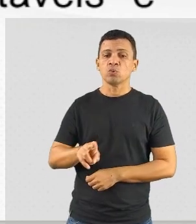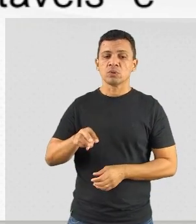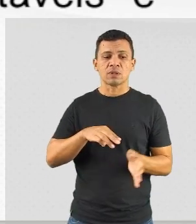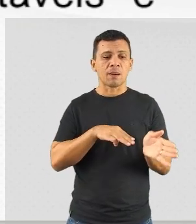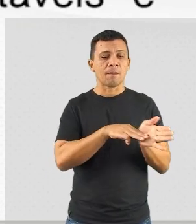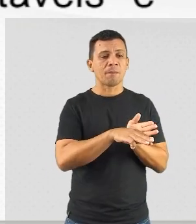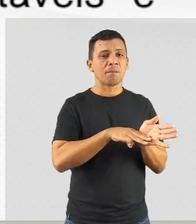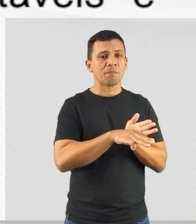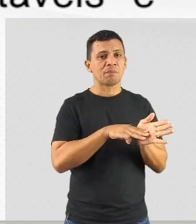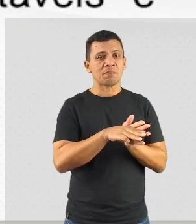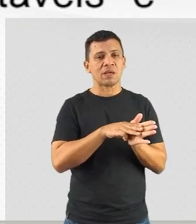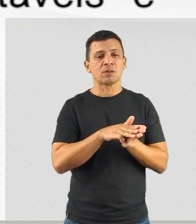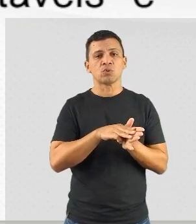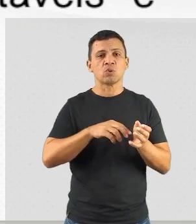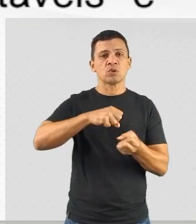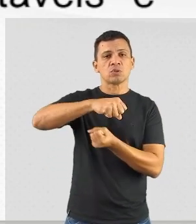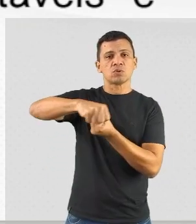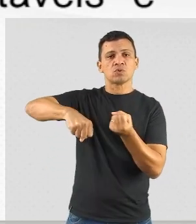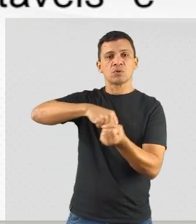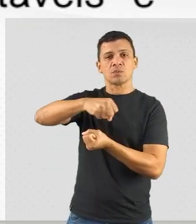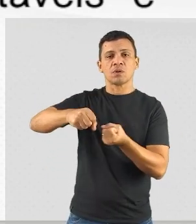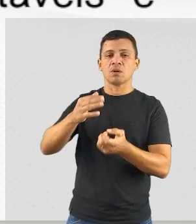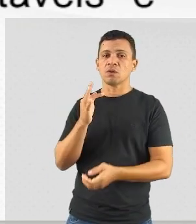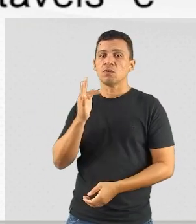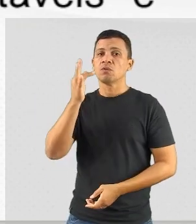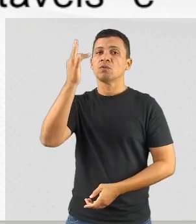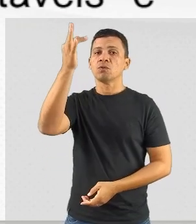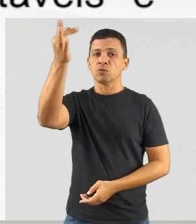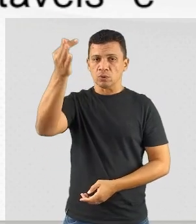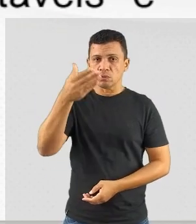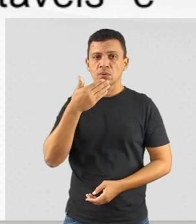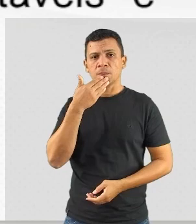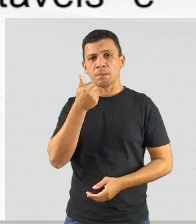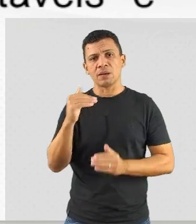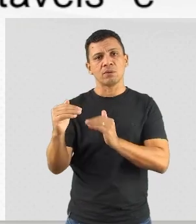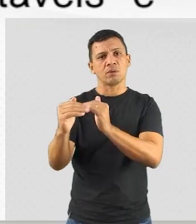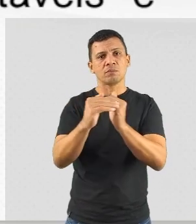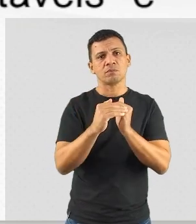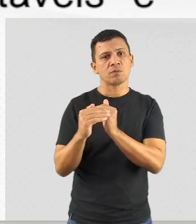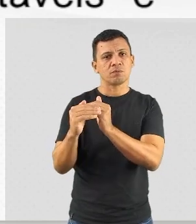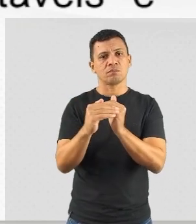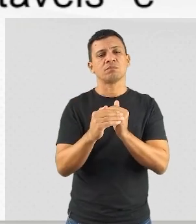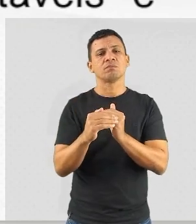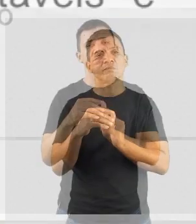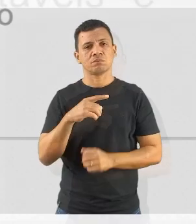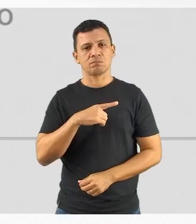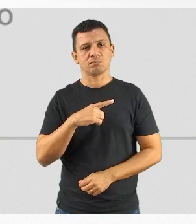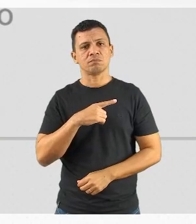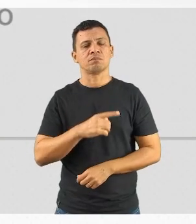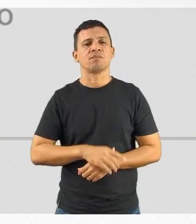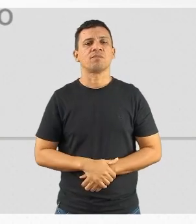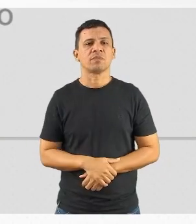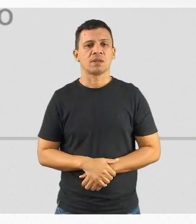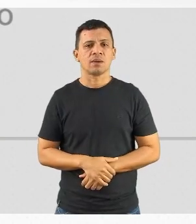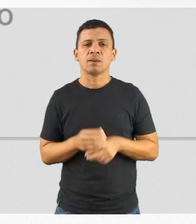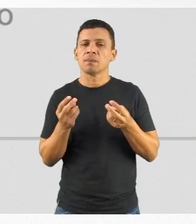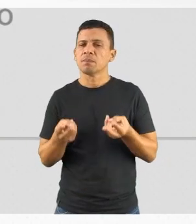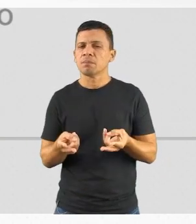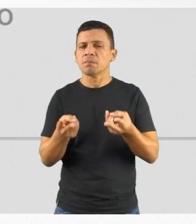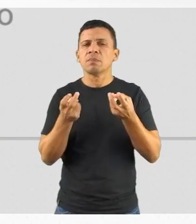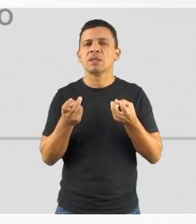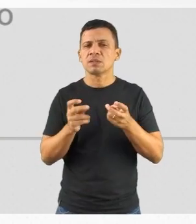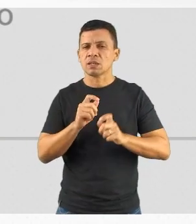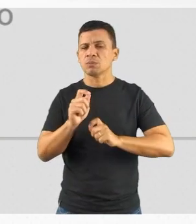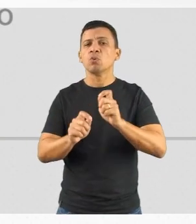sustentáveis é essencial para garantir um futuro mais equilibrado para as próximas gerações. O que é que a gente percebe para a